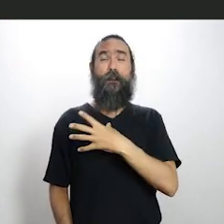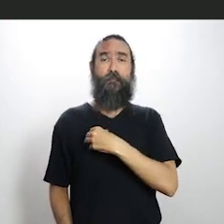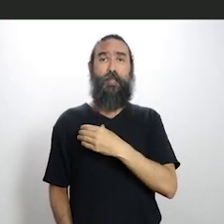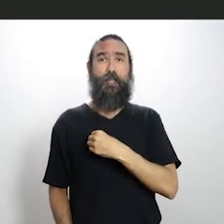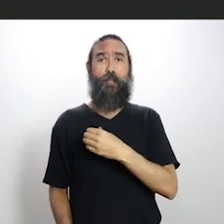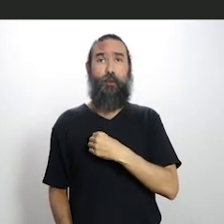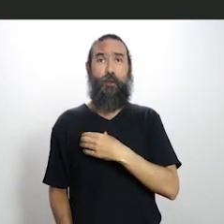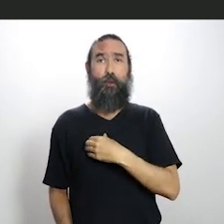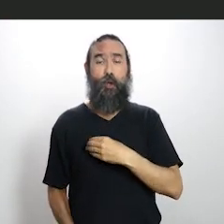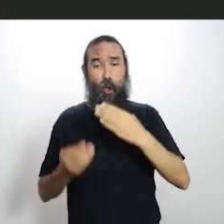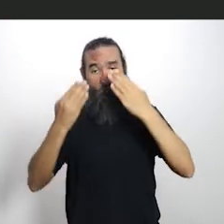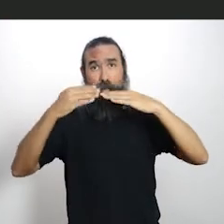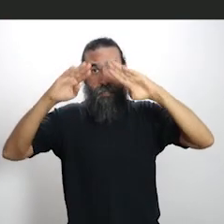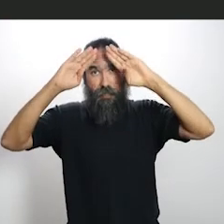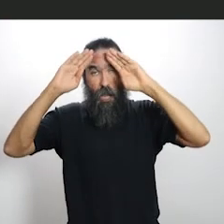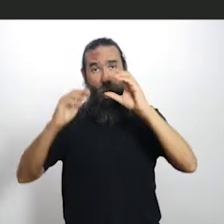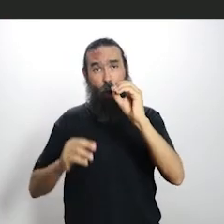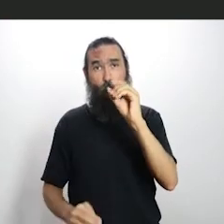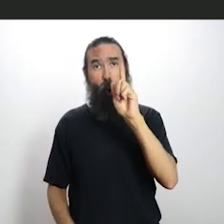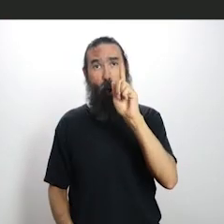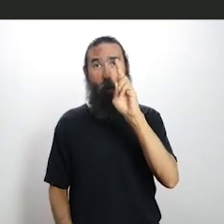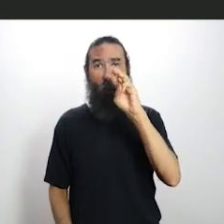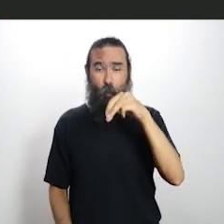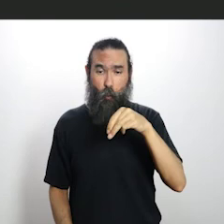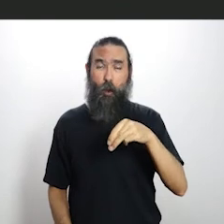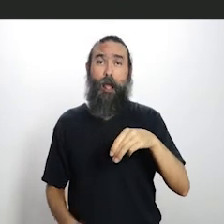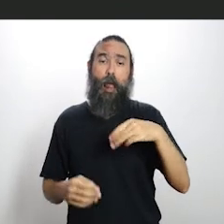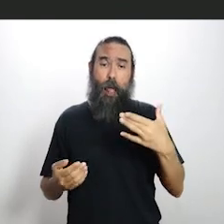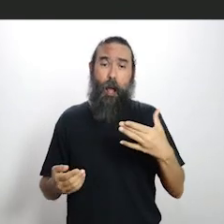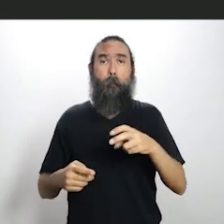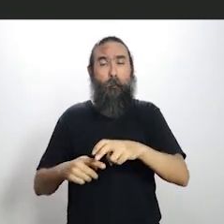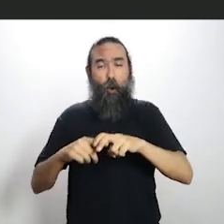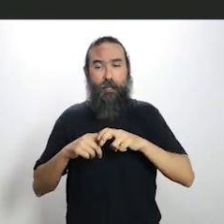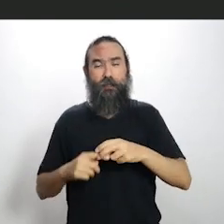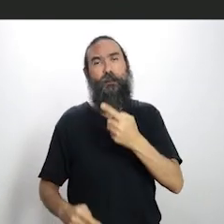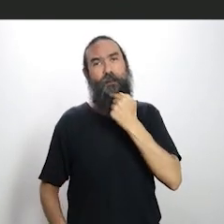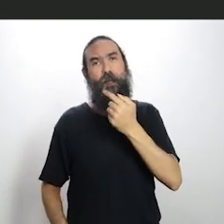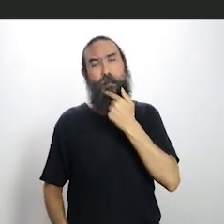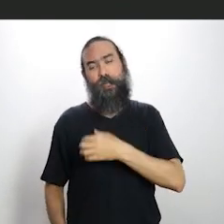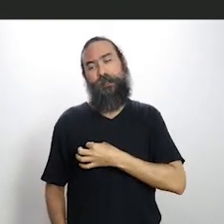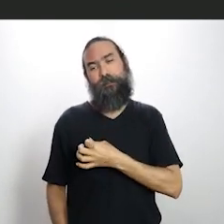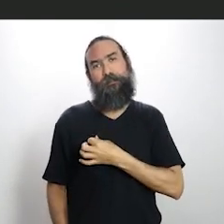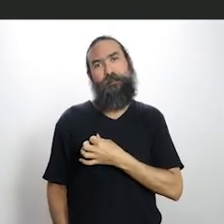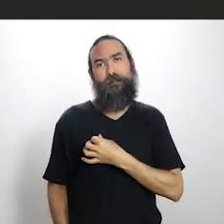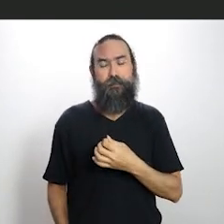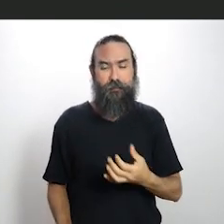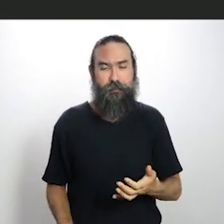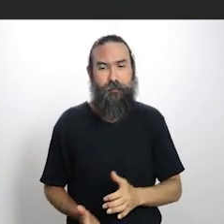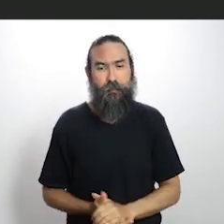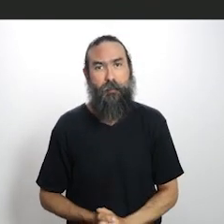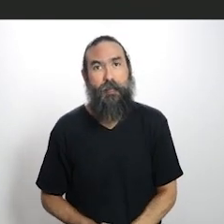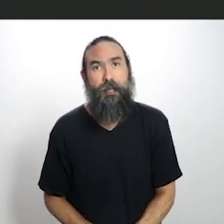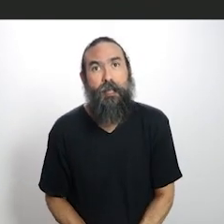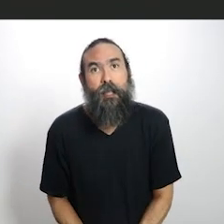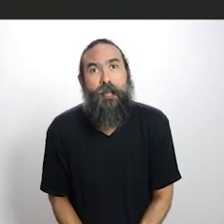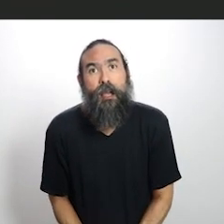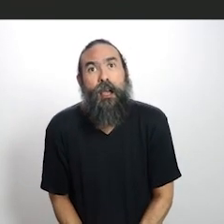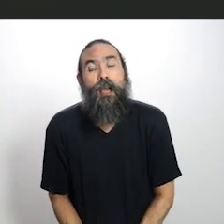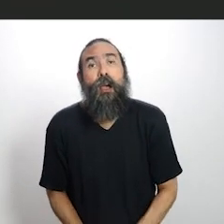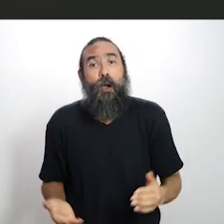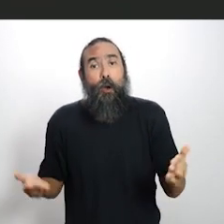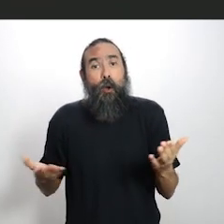uma das preocupações de hoje é como essa lei vai chegar na ponta porque pra mim ela de fato tem que atender